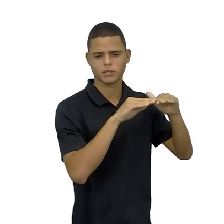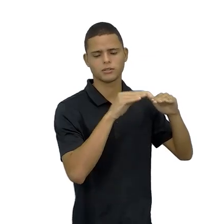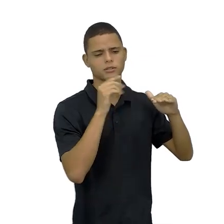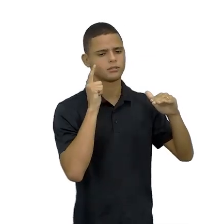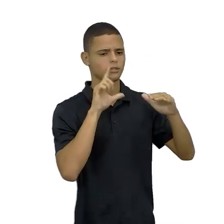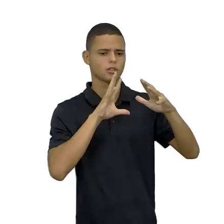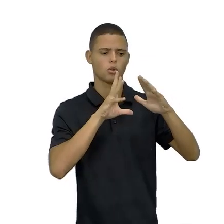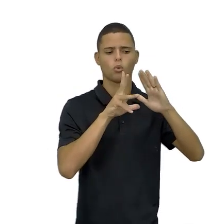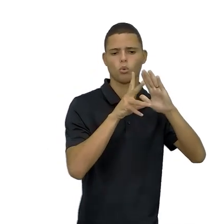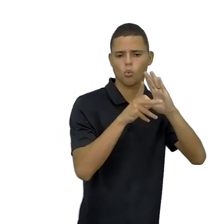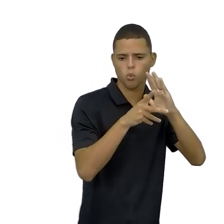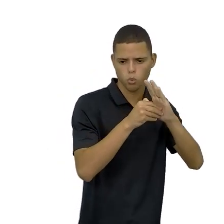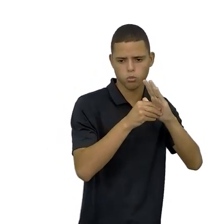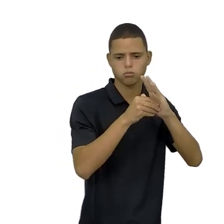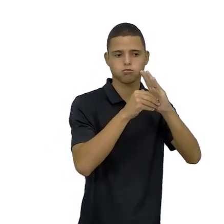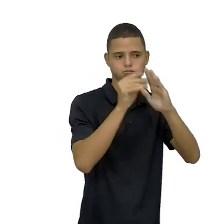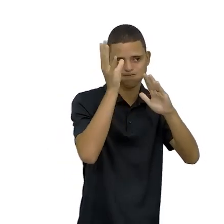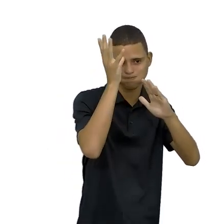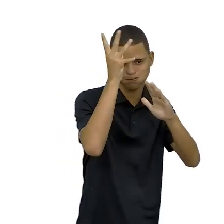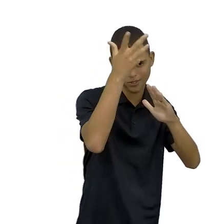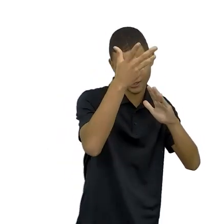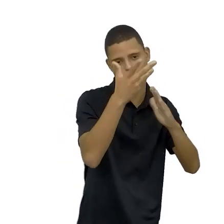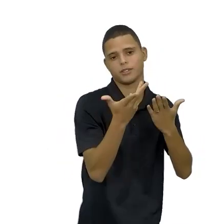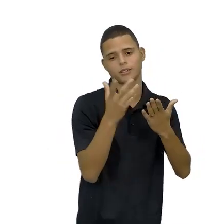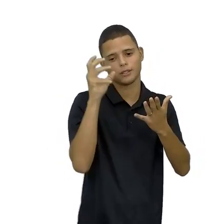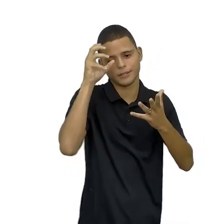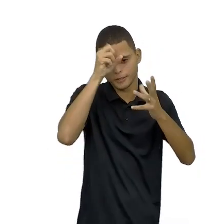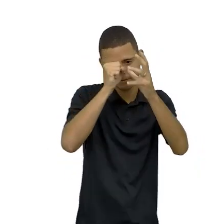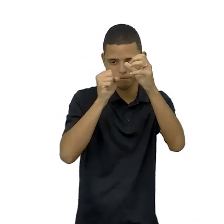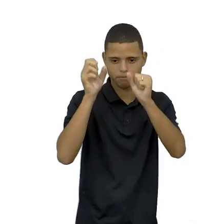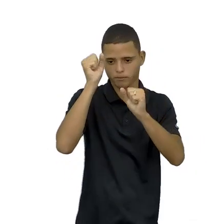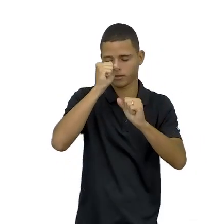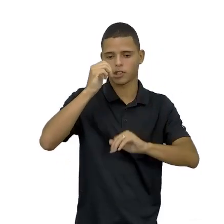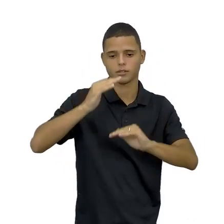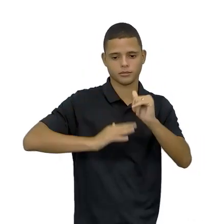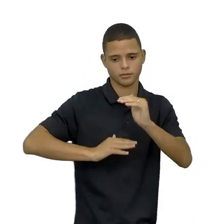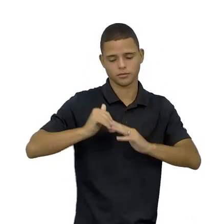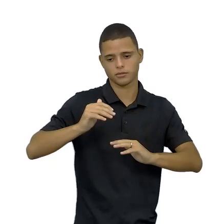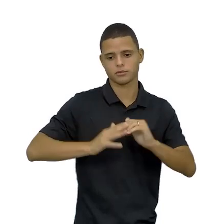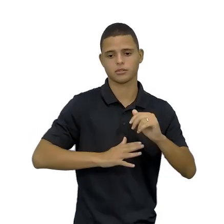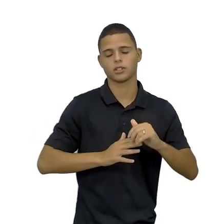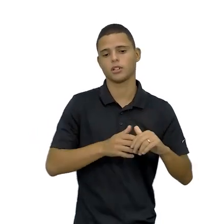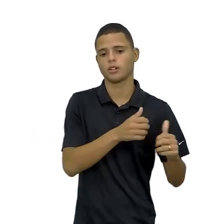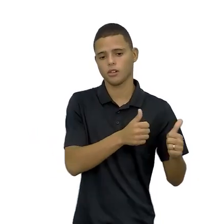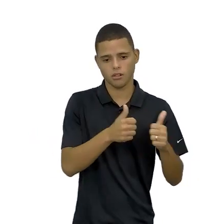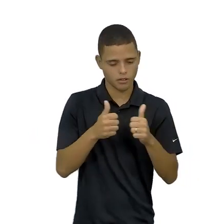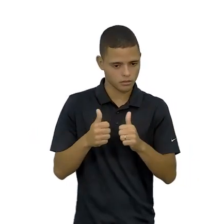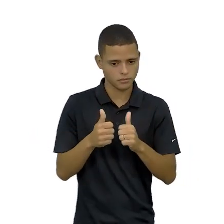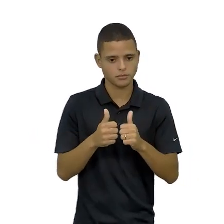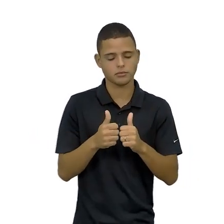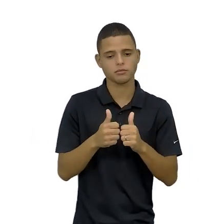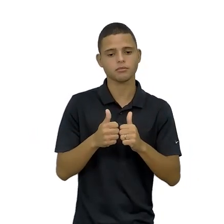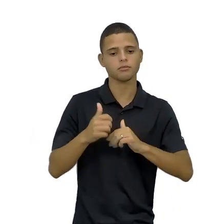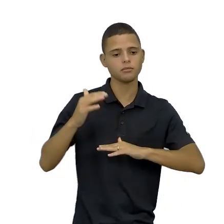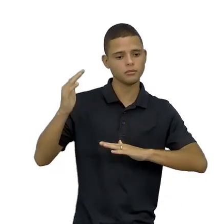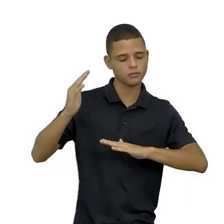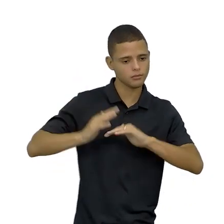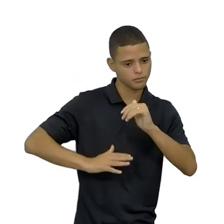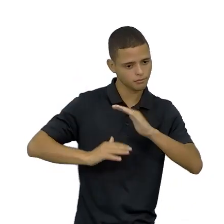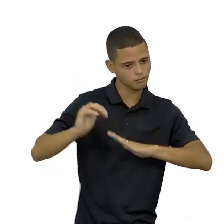vai conseguir resolver a aprendizagem dessa habilidade. Então, tá tudo certo dela ser uma